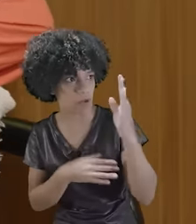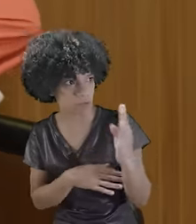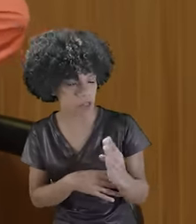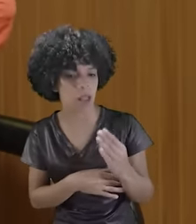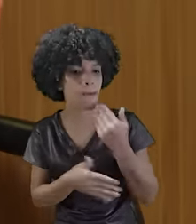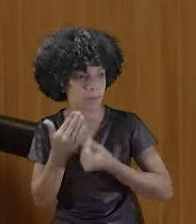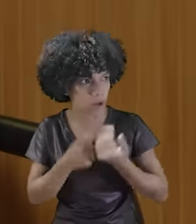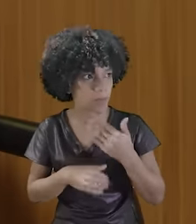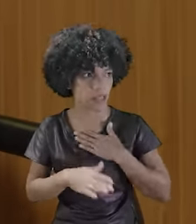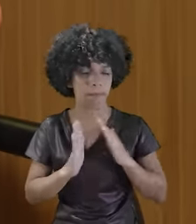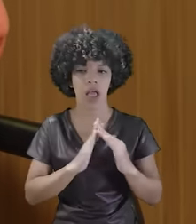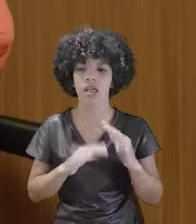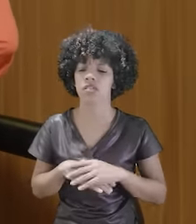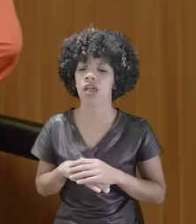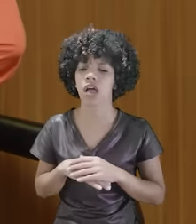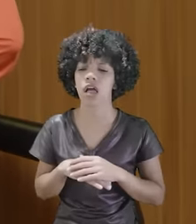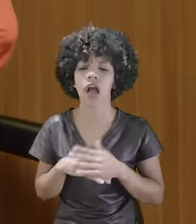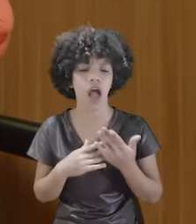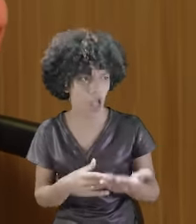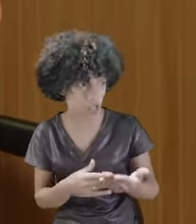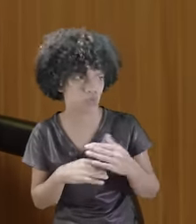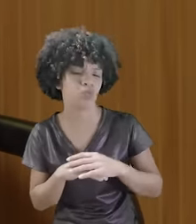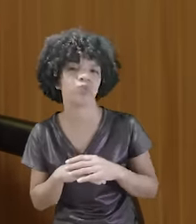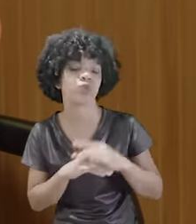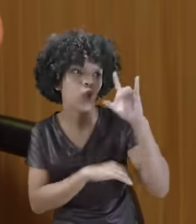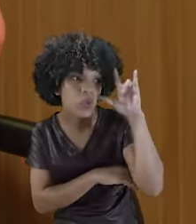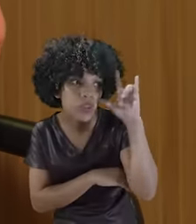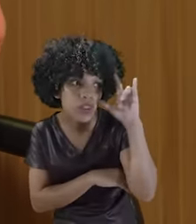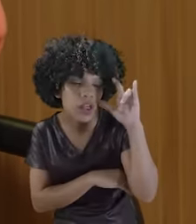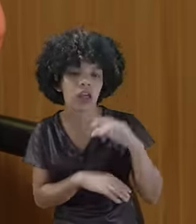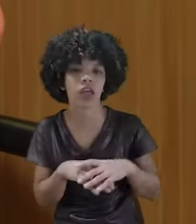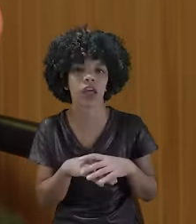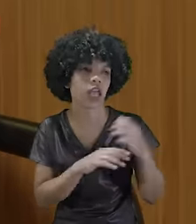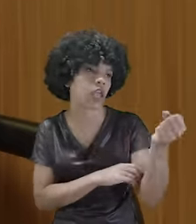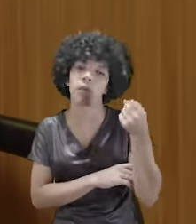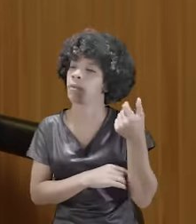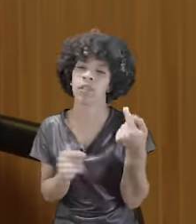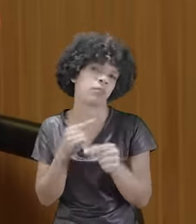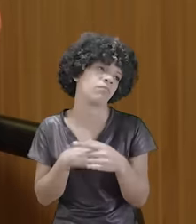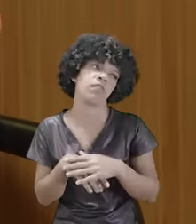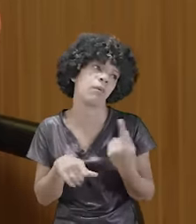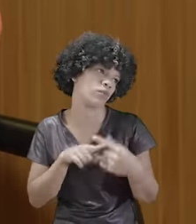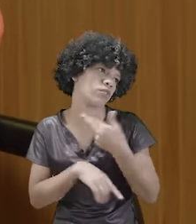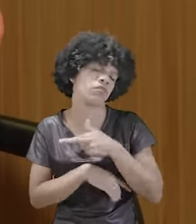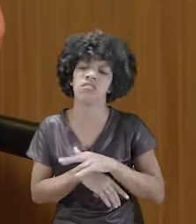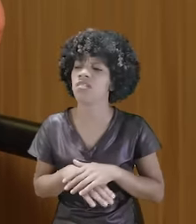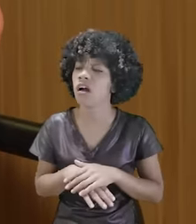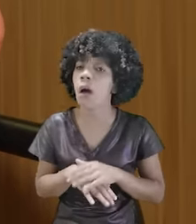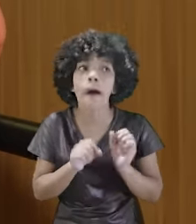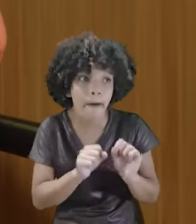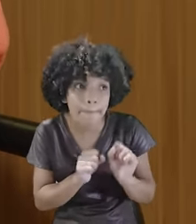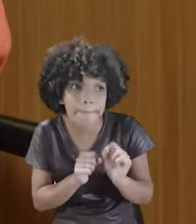brasileiros comer na minha casa aí eles falam eu coloquei lá no meu Instagram qb é por causa do religião ela